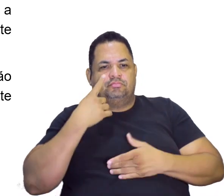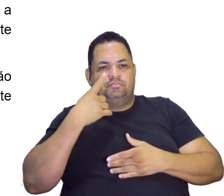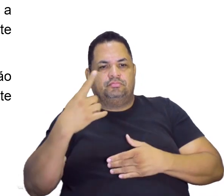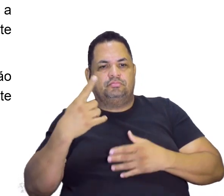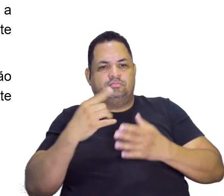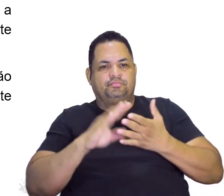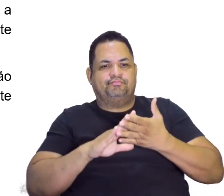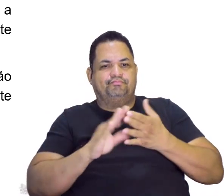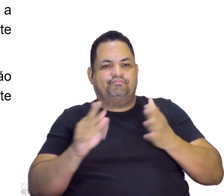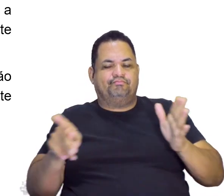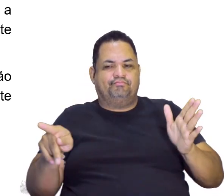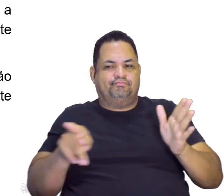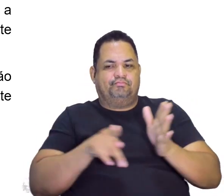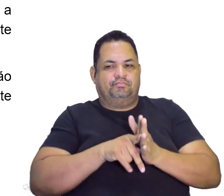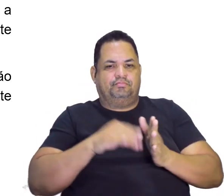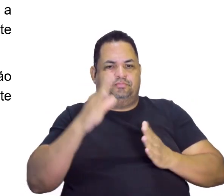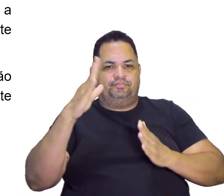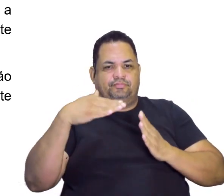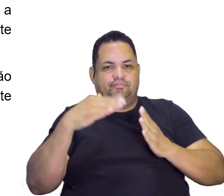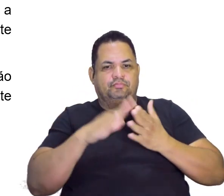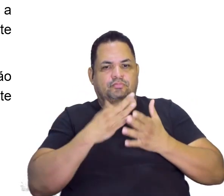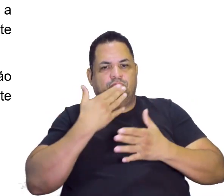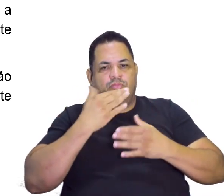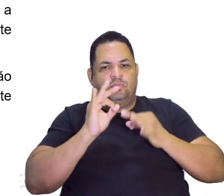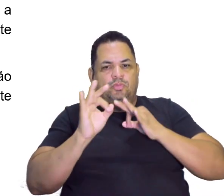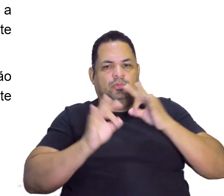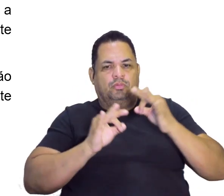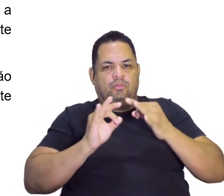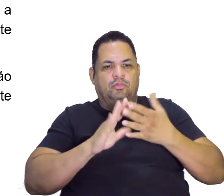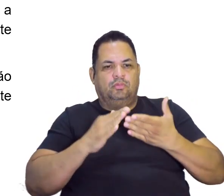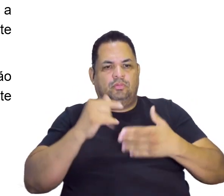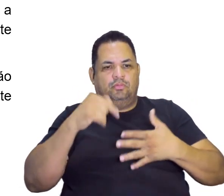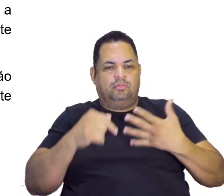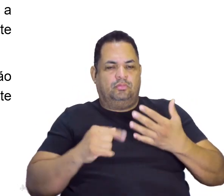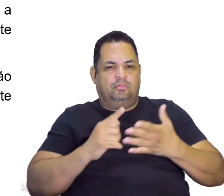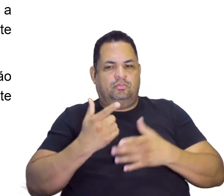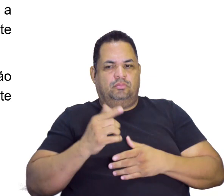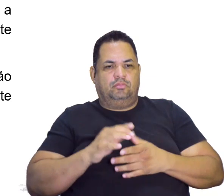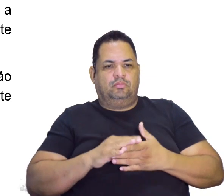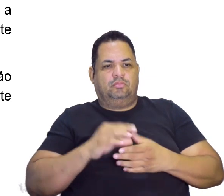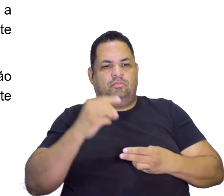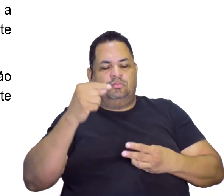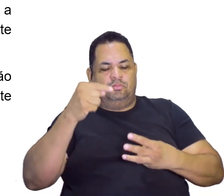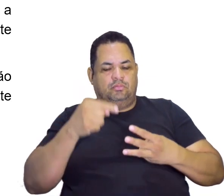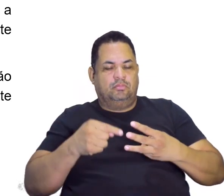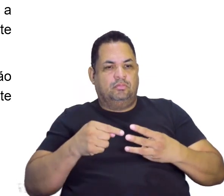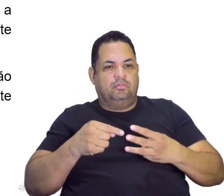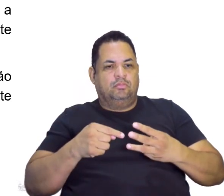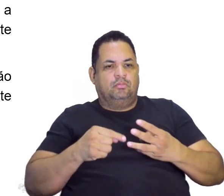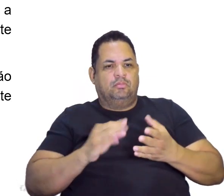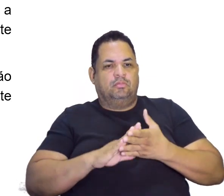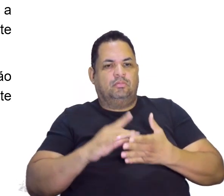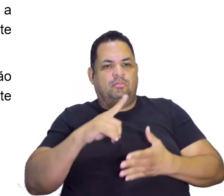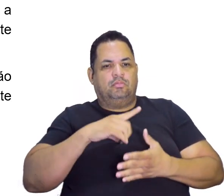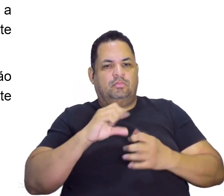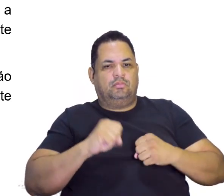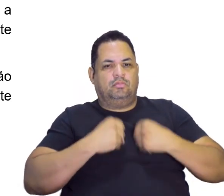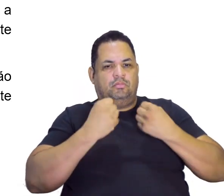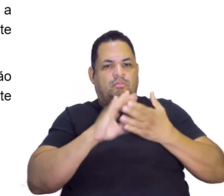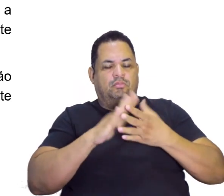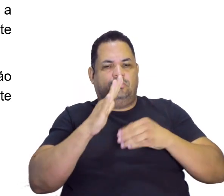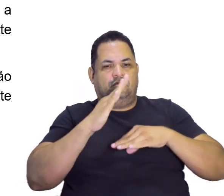mais para os elementos da própria pintura, cores, formas, composição, etc. 3. Apesar dos